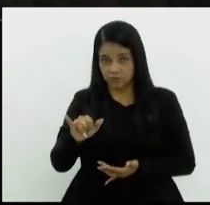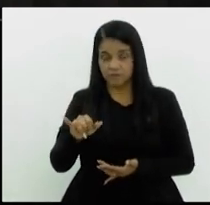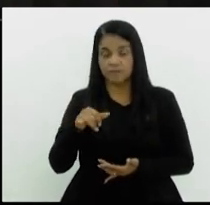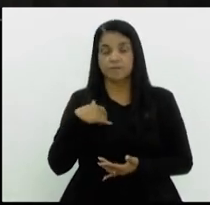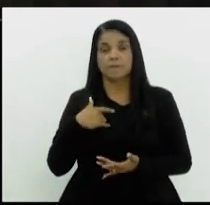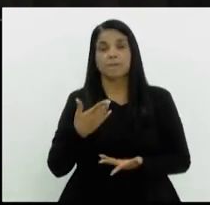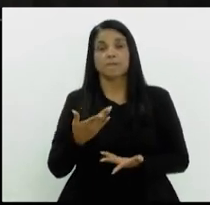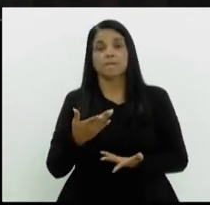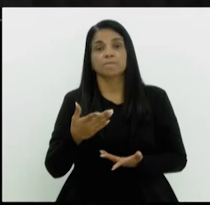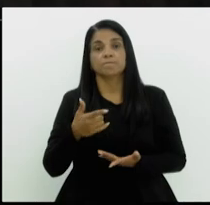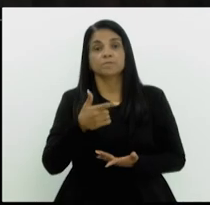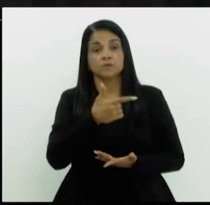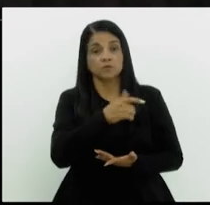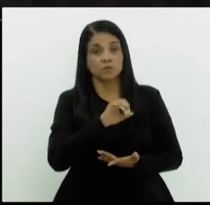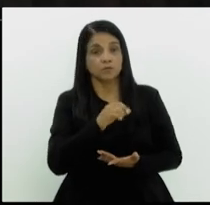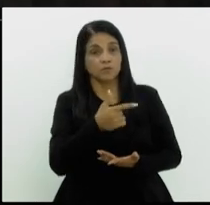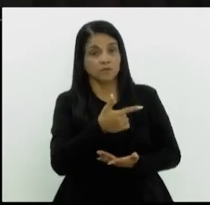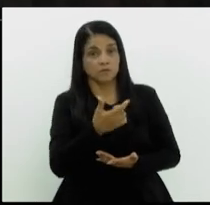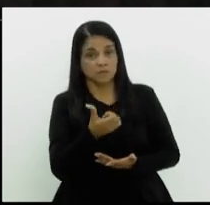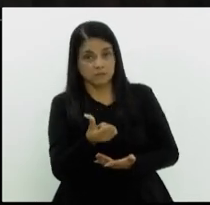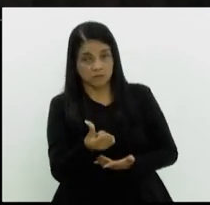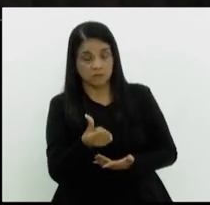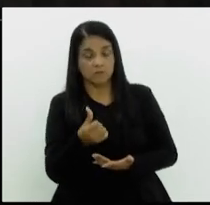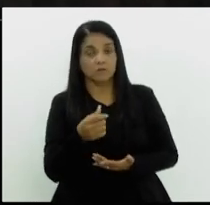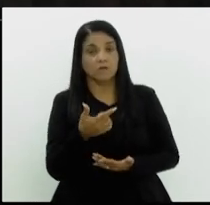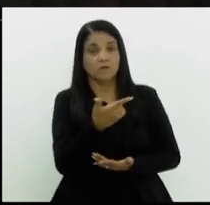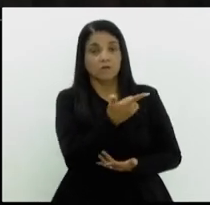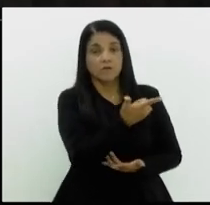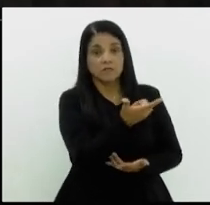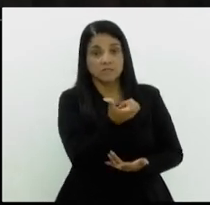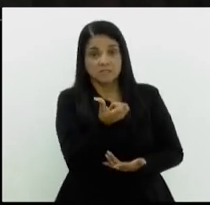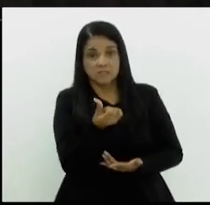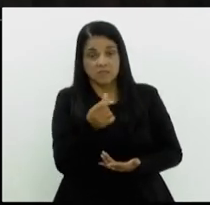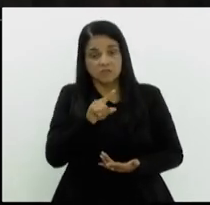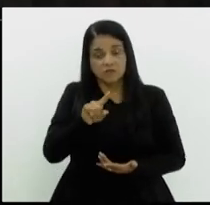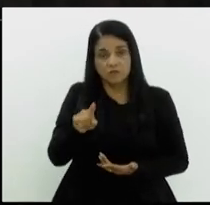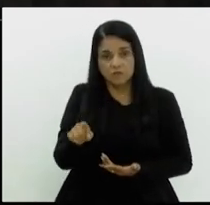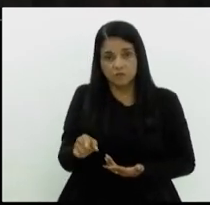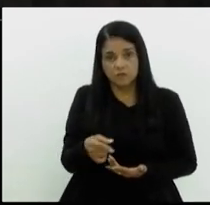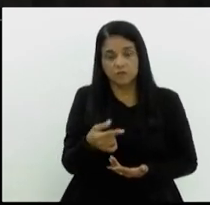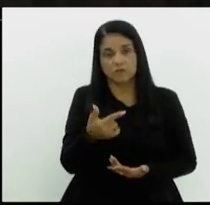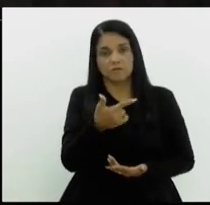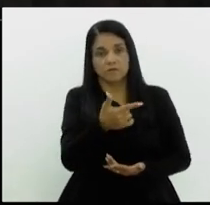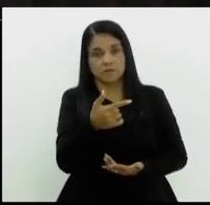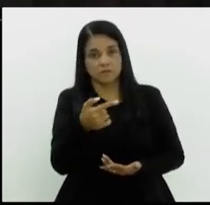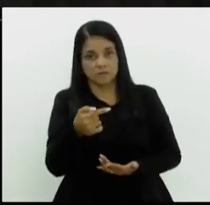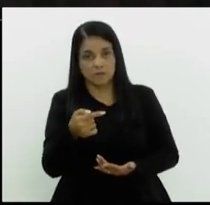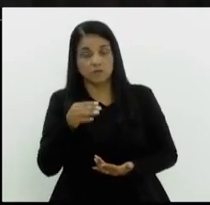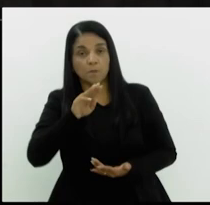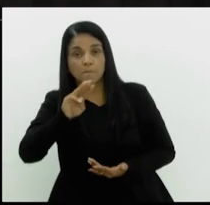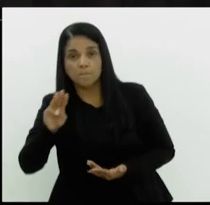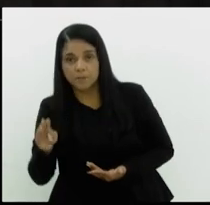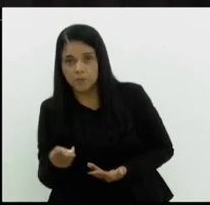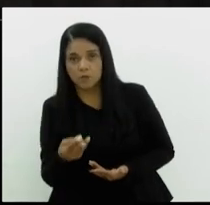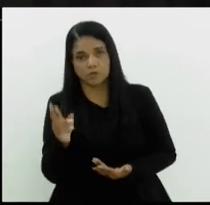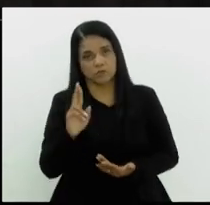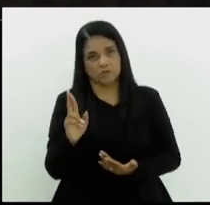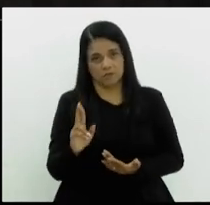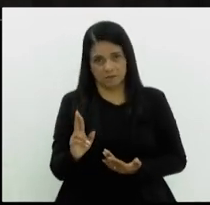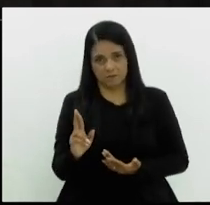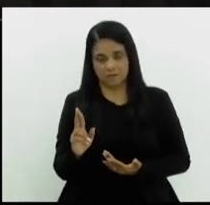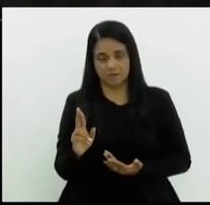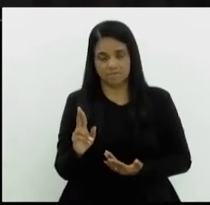25 foram de 26,37 bilhões de reais. Aí vem a